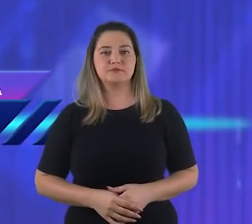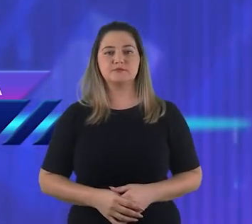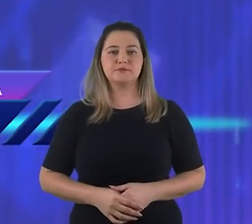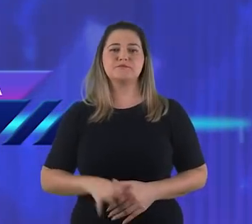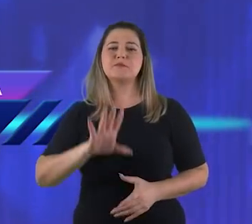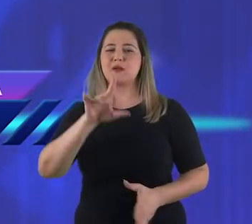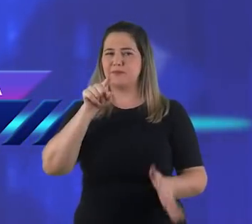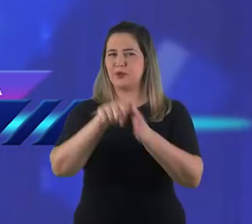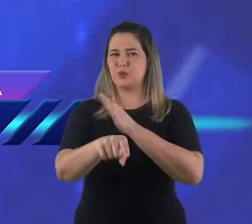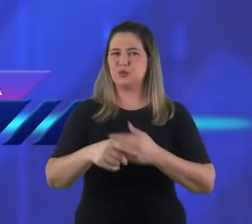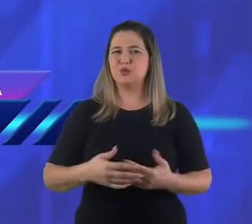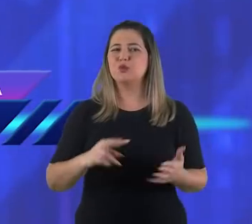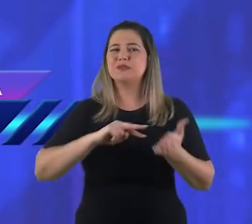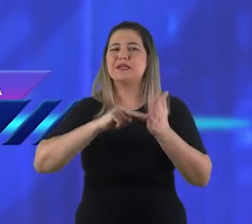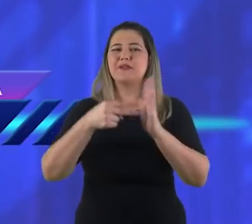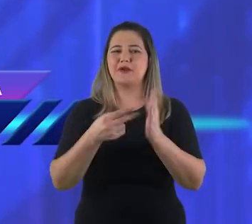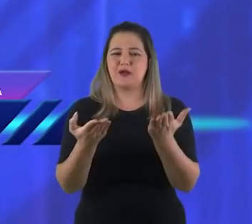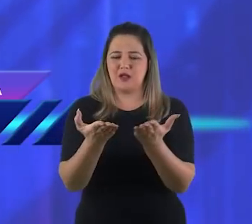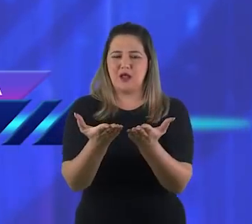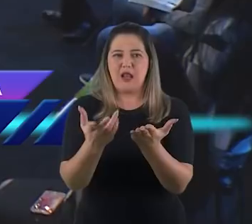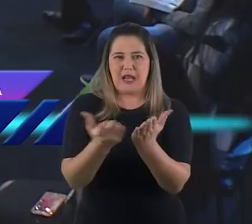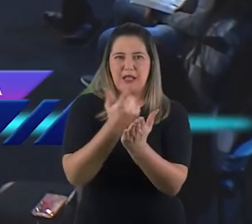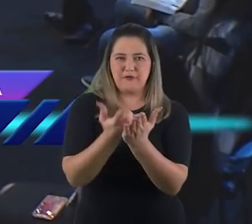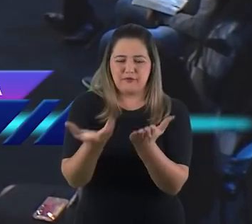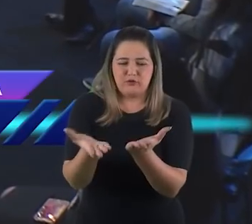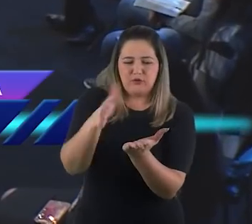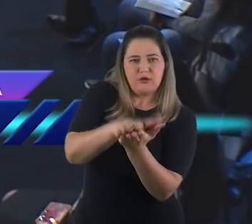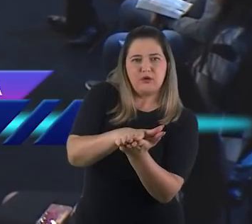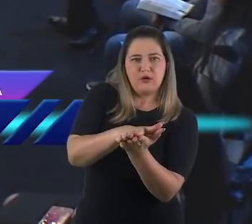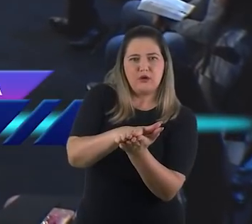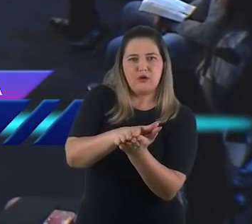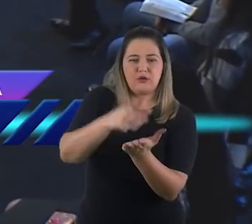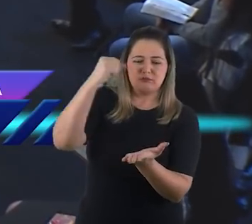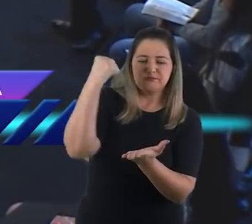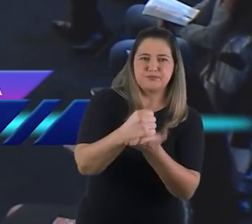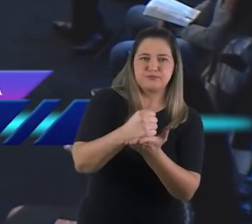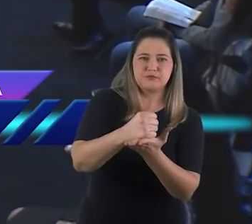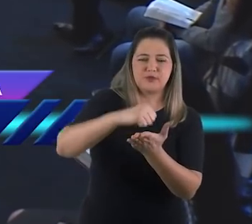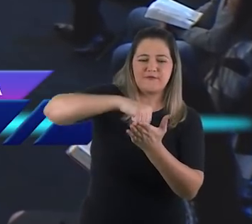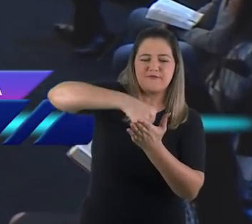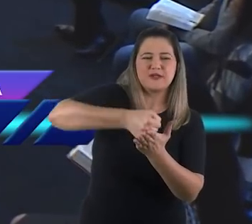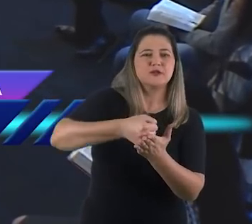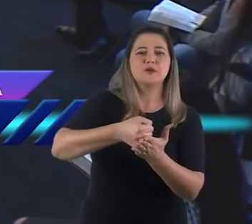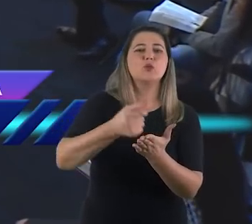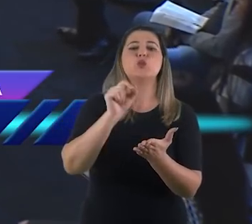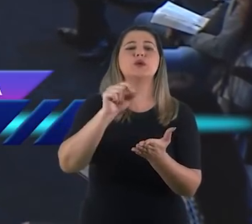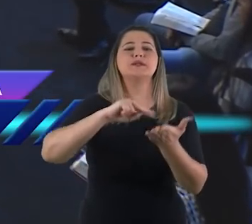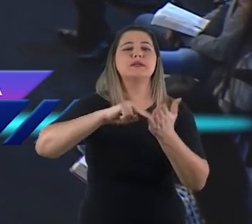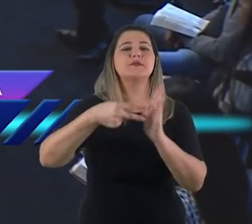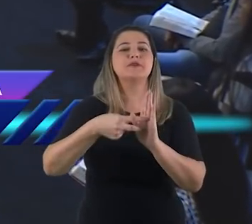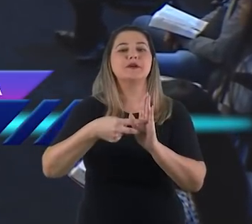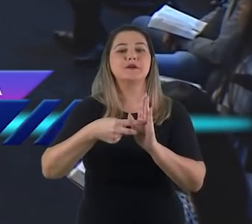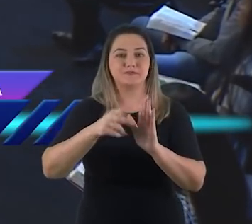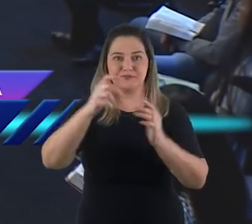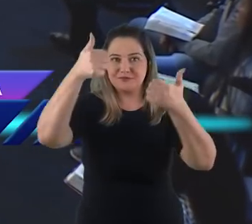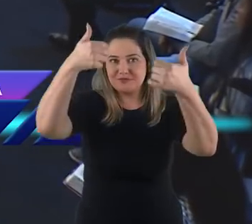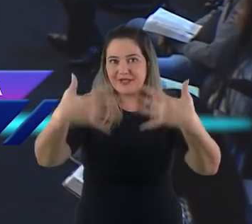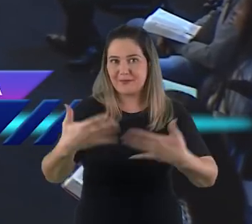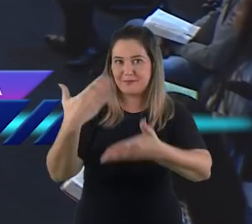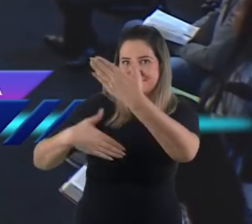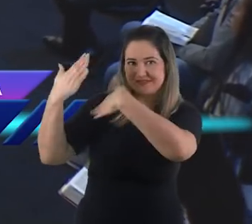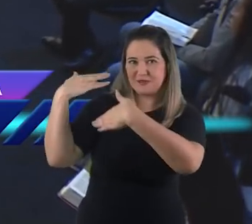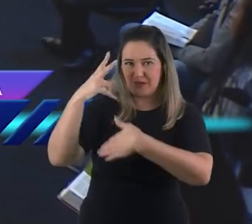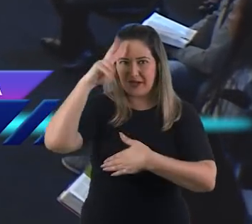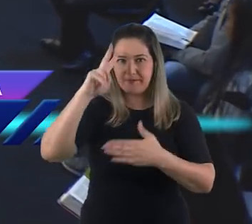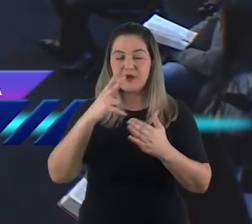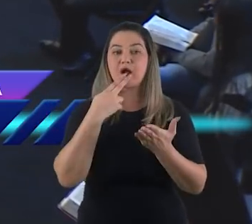da profecia? O que significa isso? Bom, nos tempos bíblicos, as cartas, elas eram